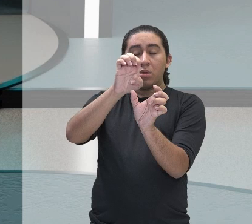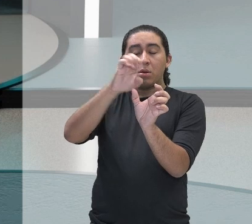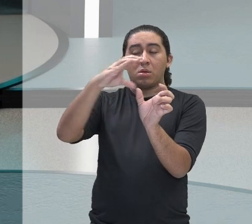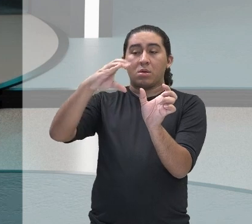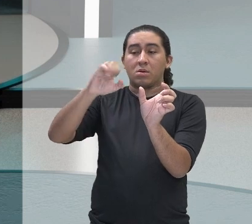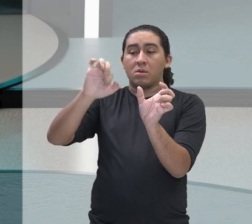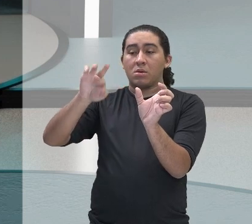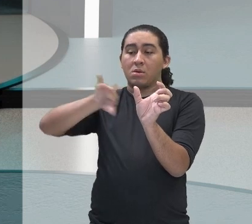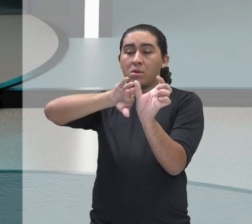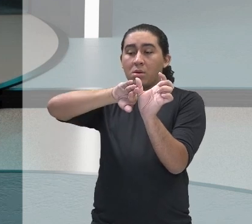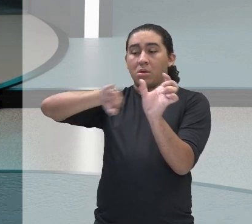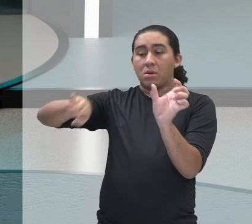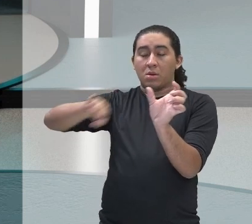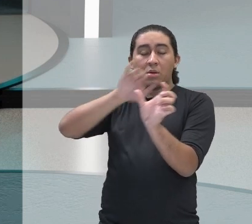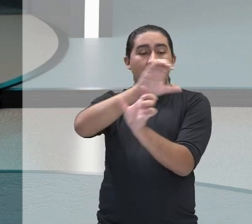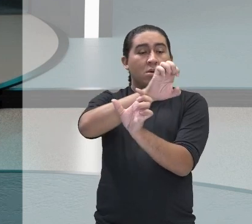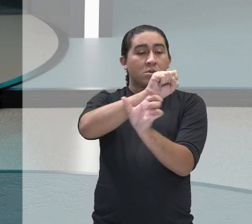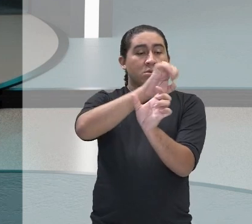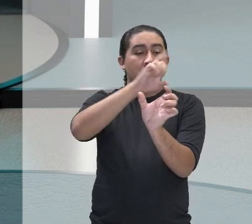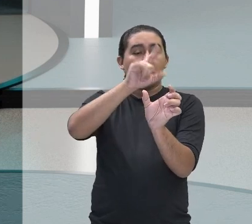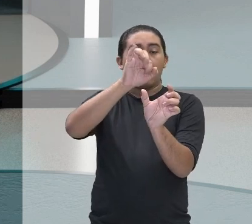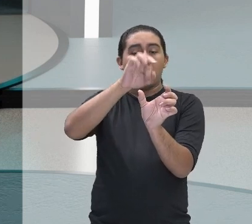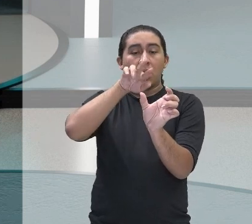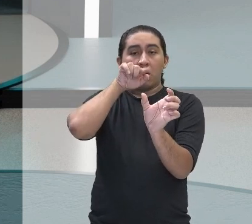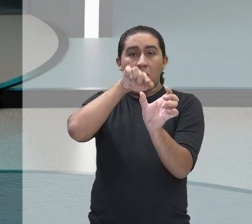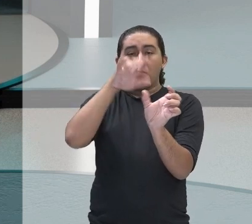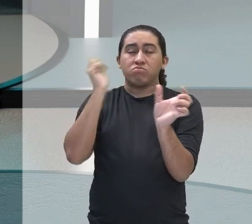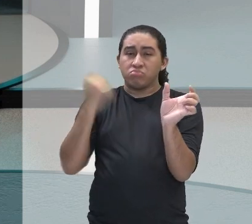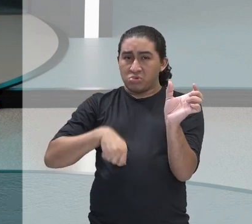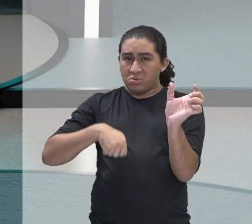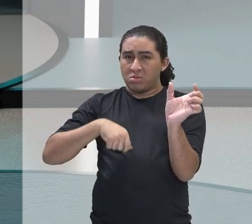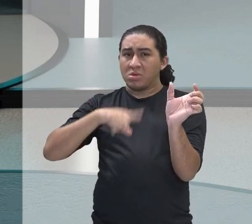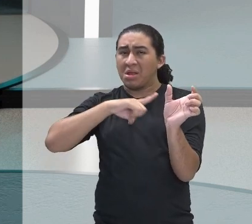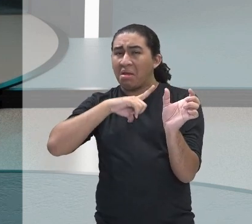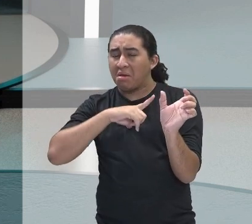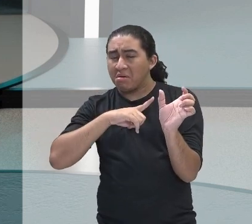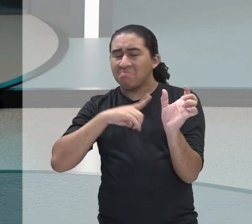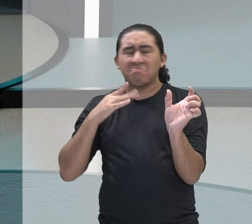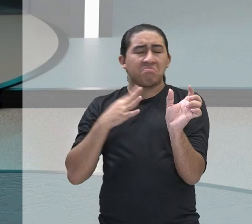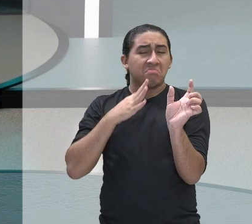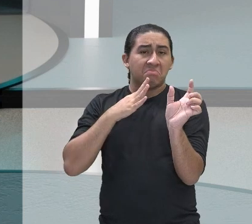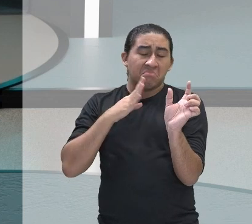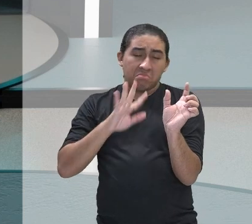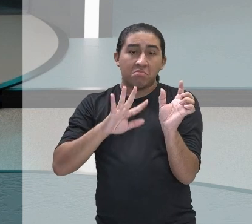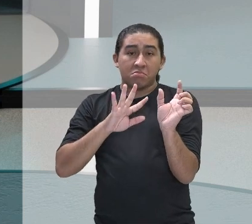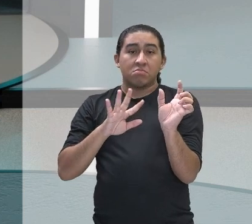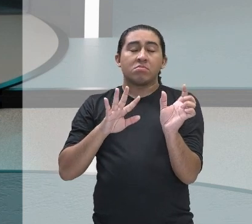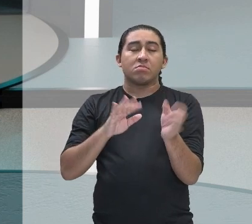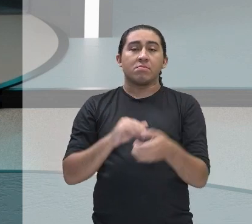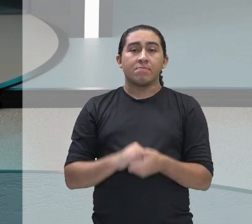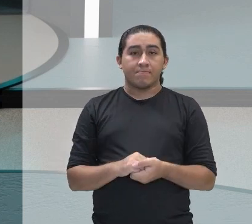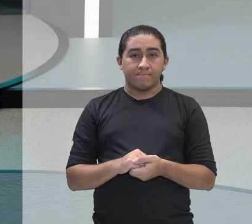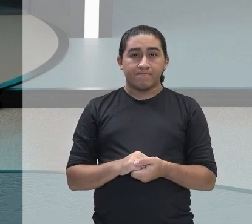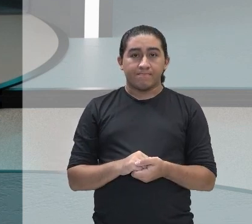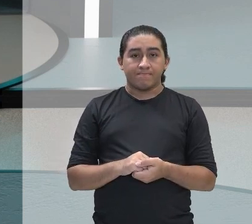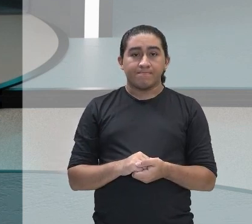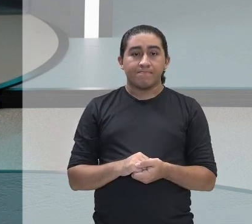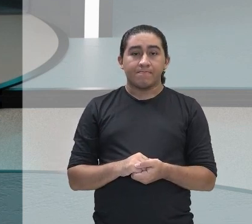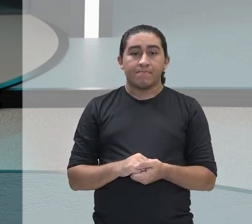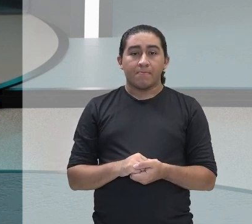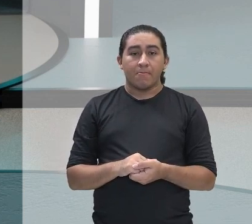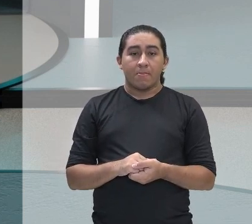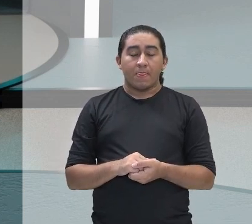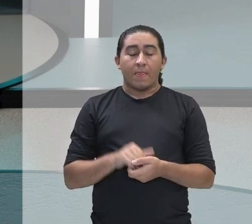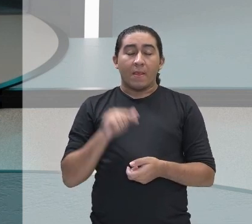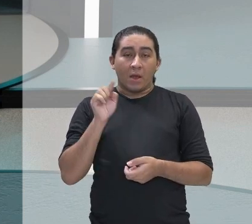Existe esclar? Diferente de desigual, ali existe, né? Por isso que é prefixal e sufixal. Esse